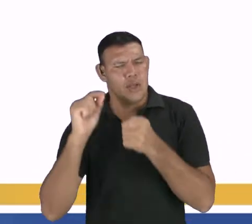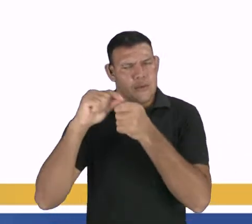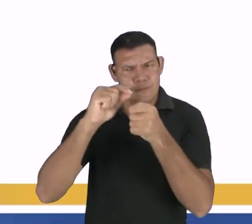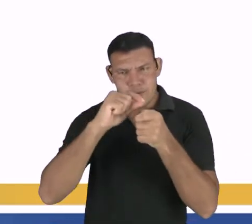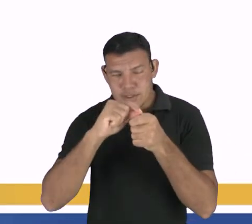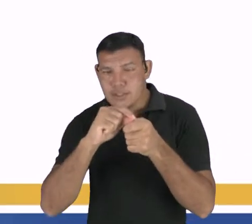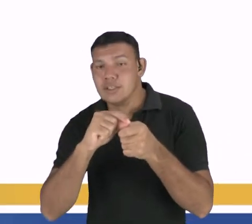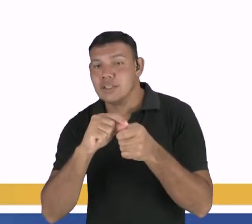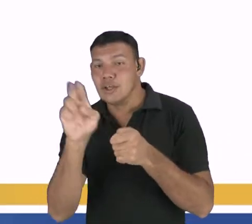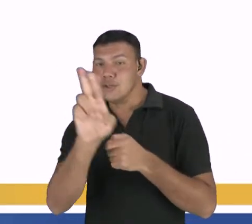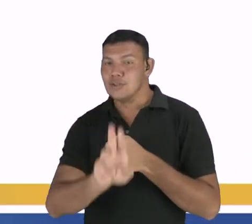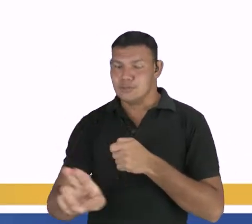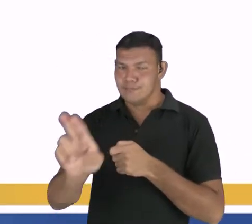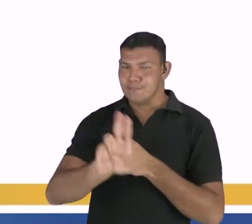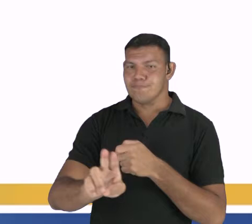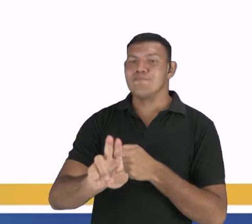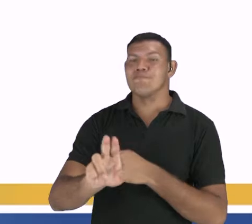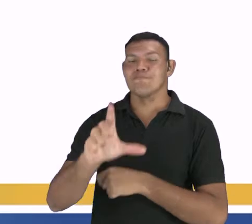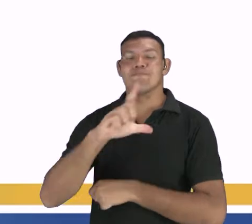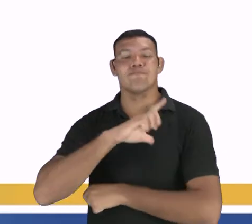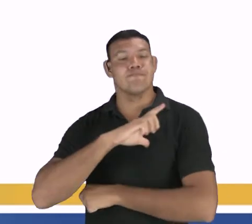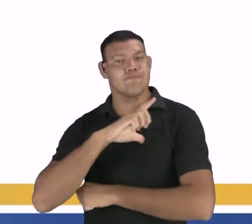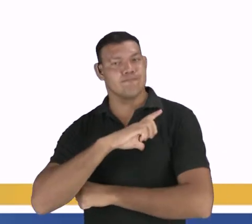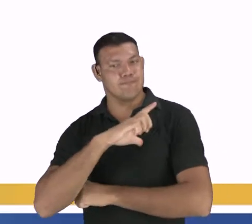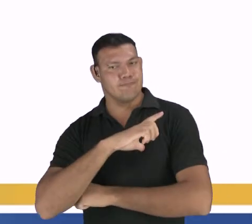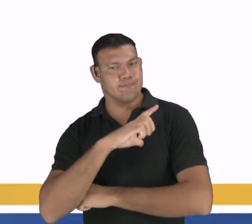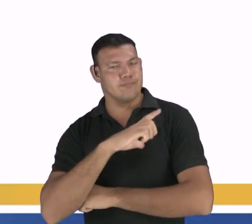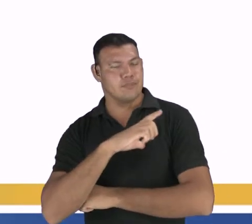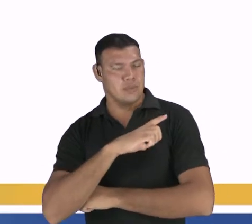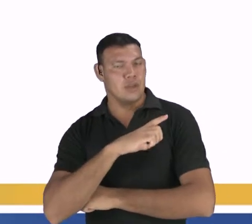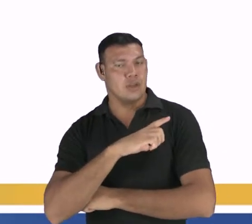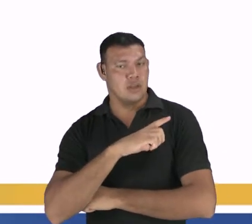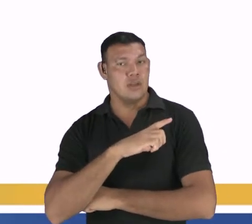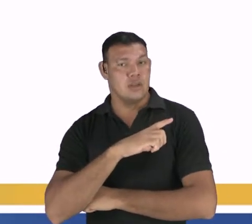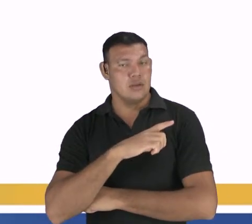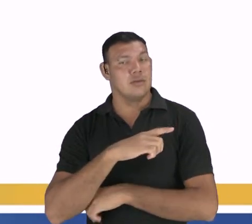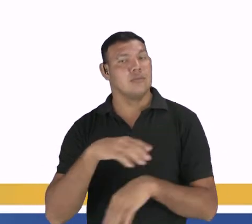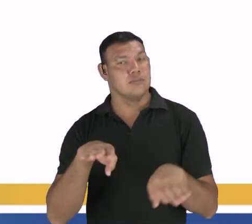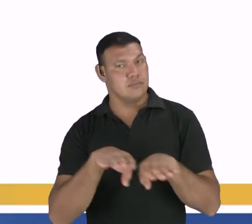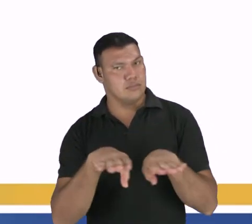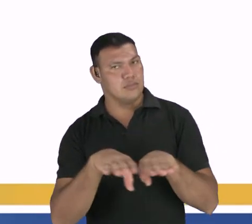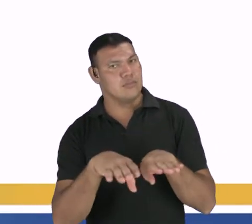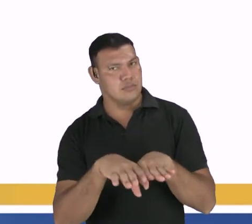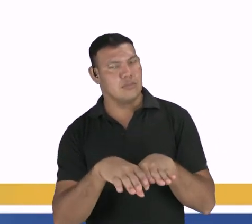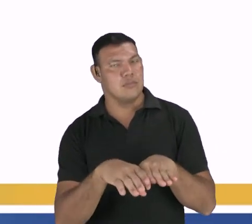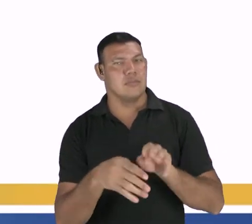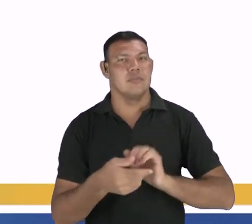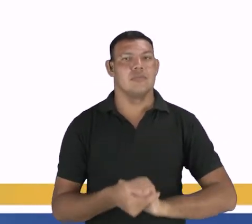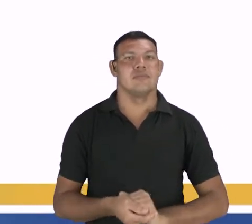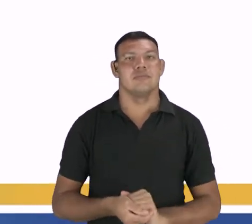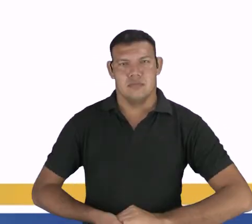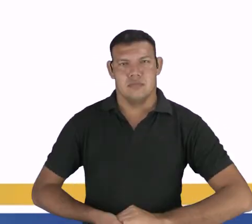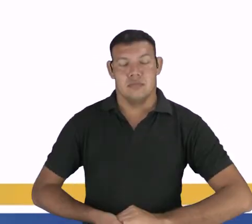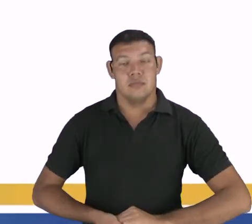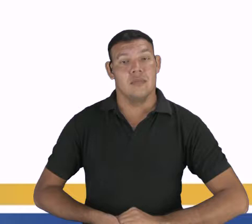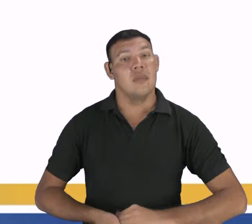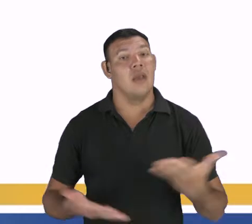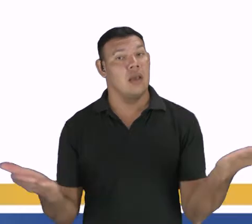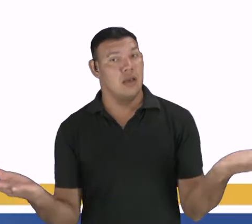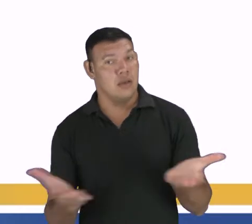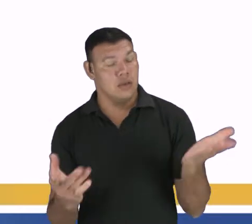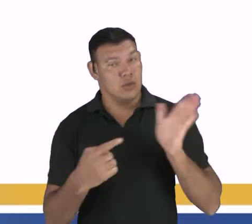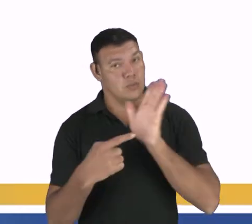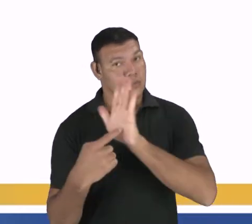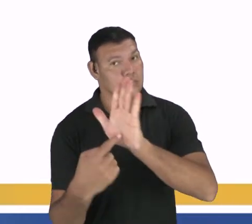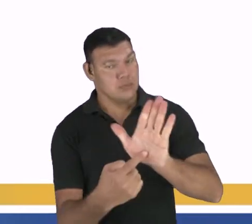quatro operações com esses números, nós devemos também operar o sinal que os acompanha. Então, vamos para a